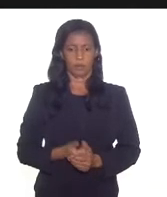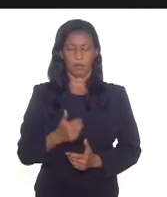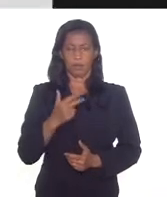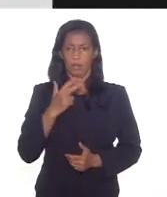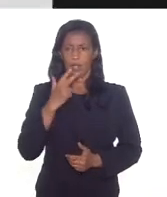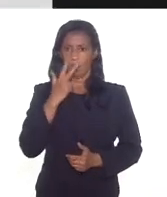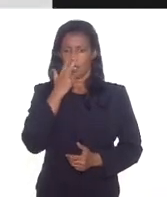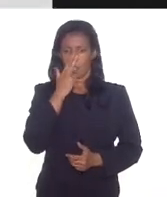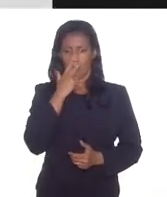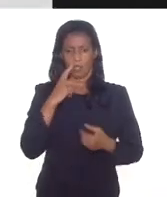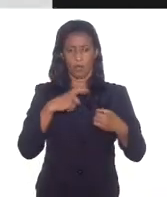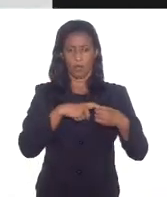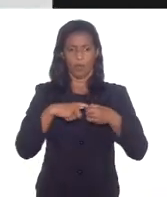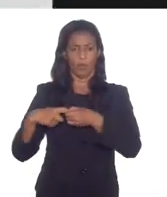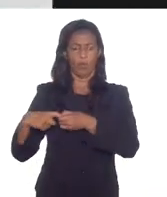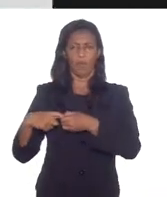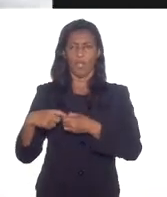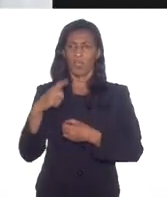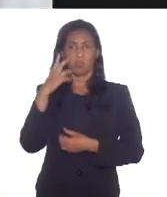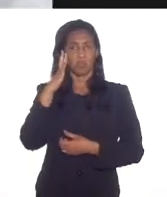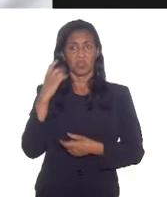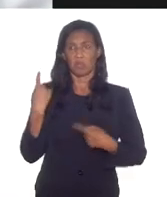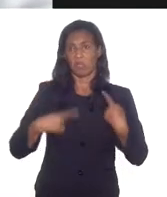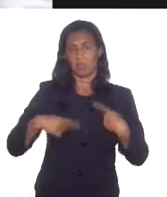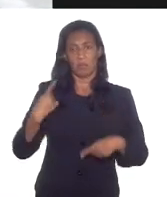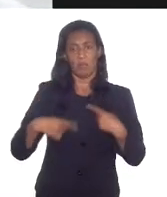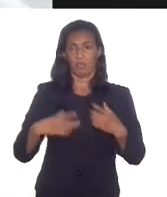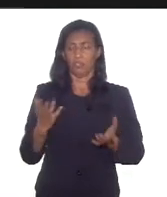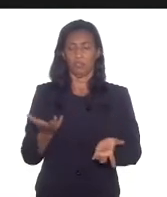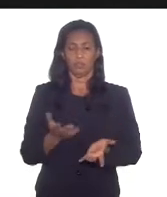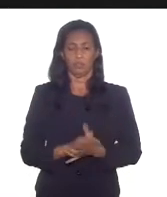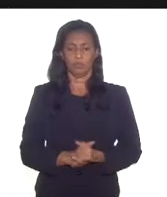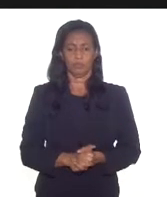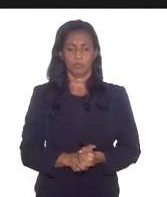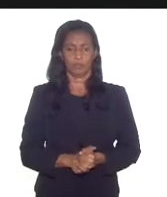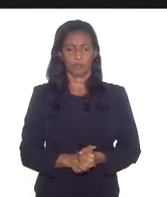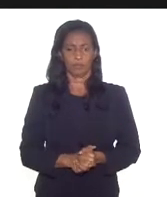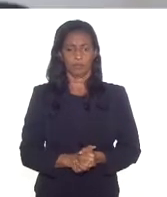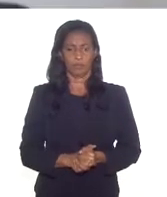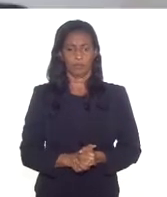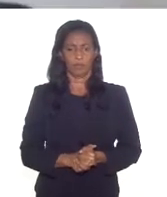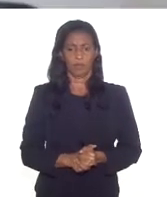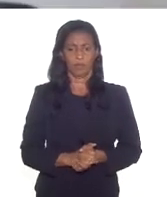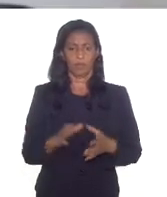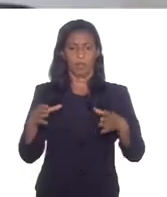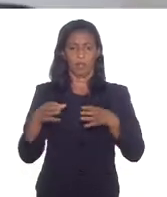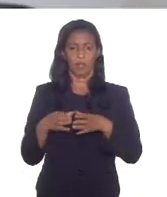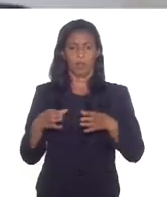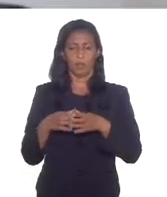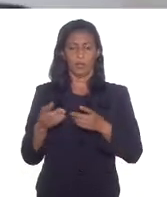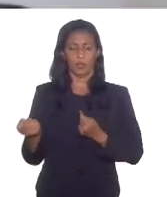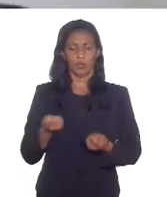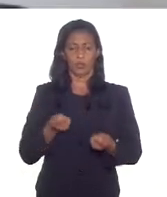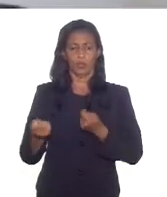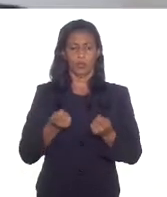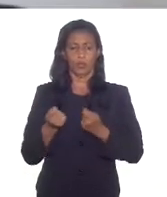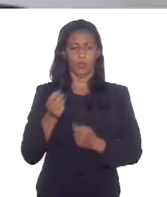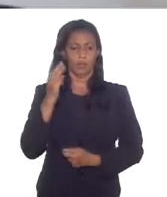Então, não sei por que está tendo tanto debate, mas tudo bem. Pela Comissão de Economia, deputado Valdeir Carneiro.